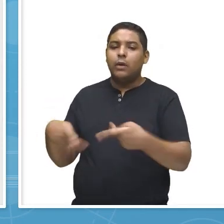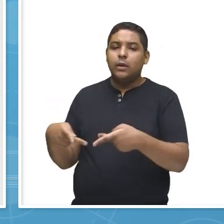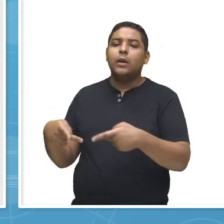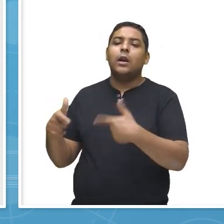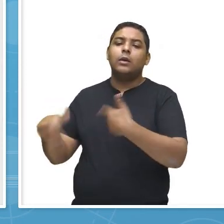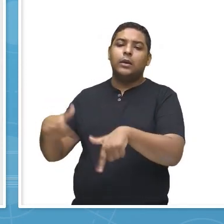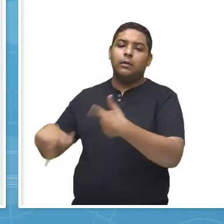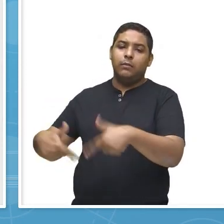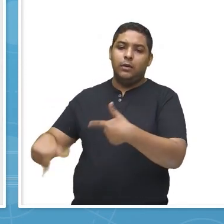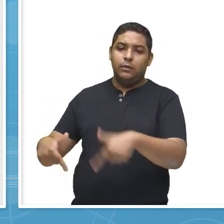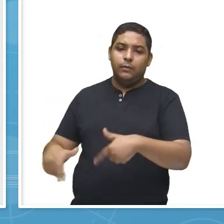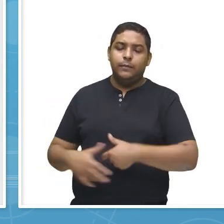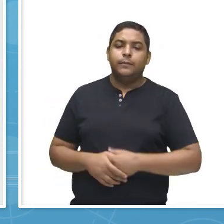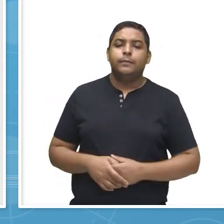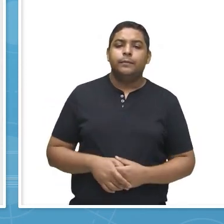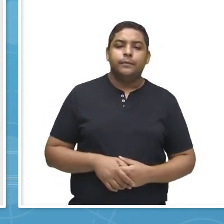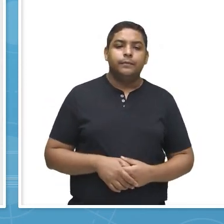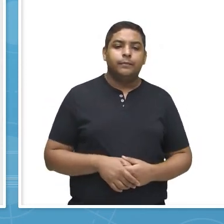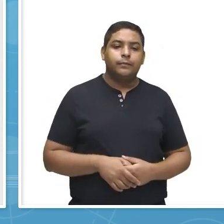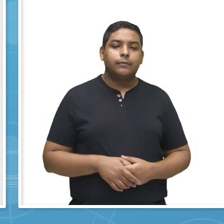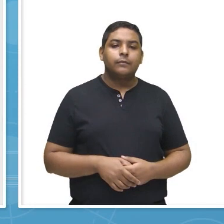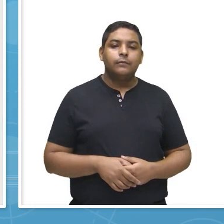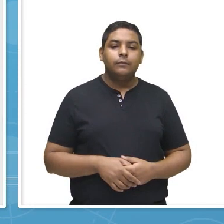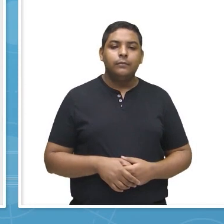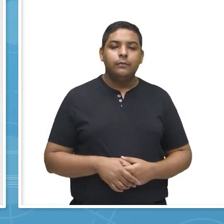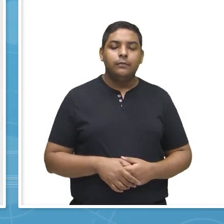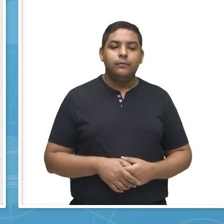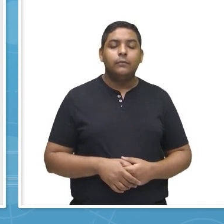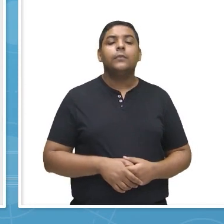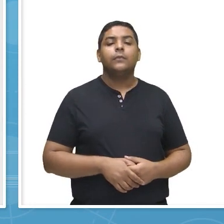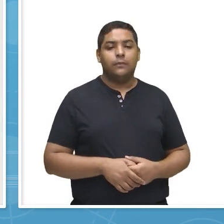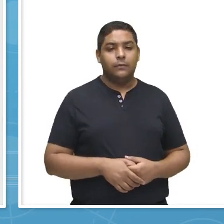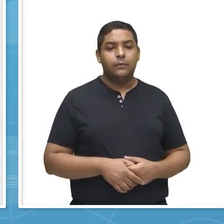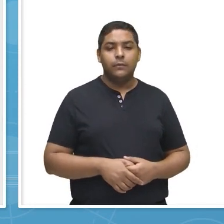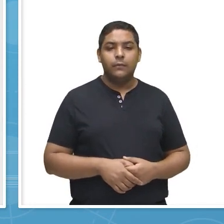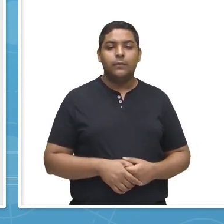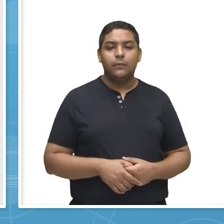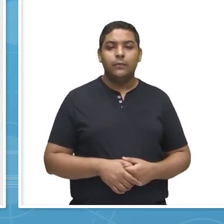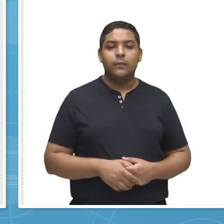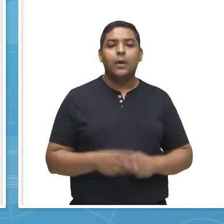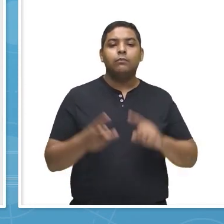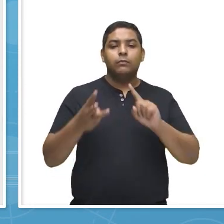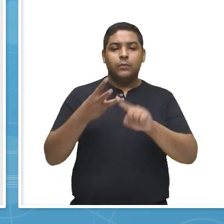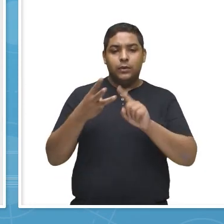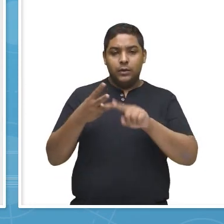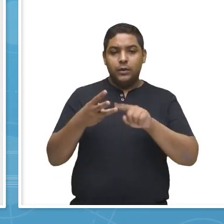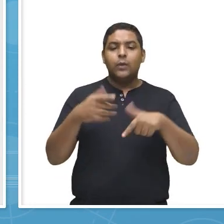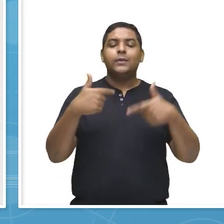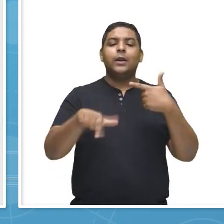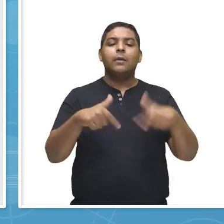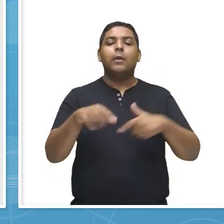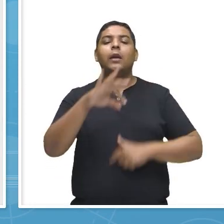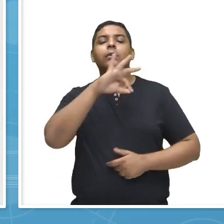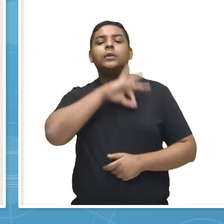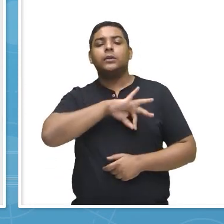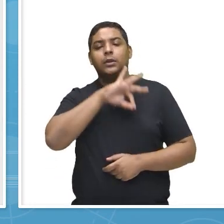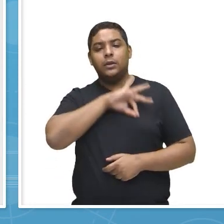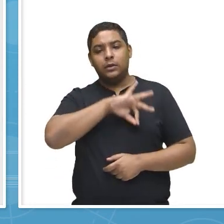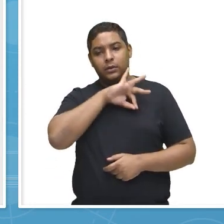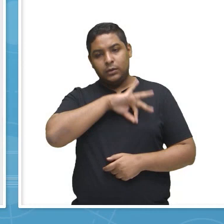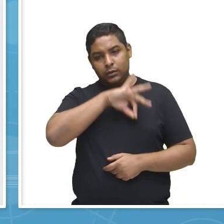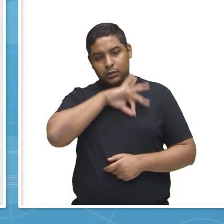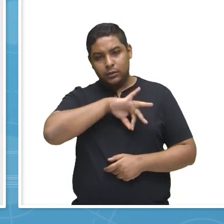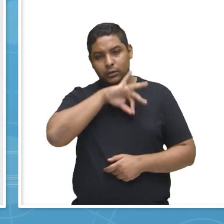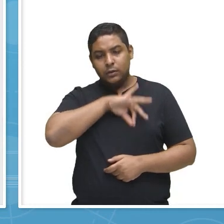proletariado, tá bom? Outra característica do sistema capitalista é o trabalho